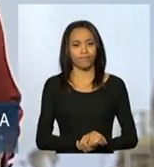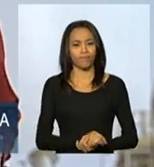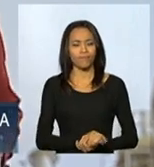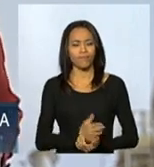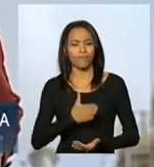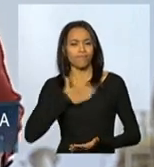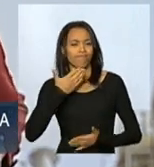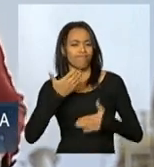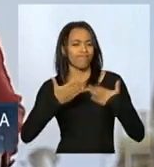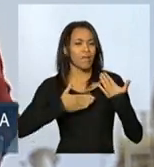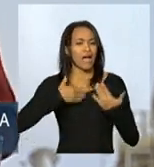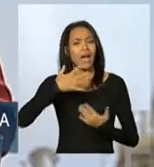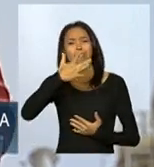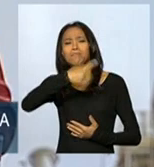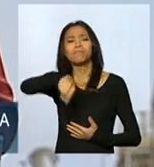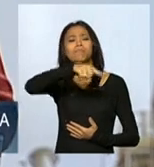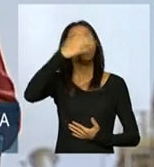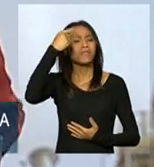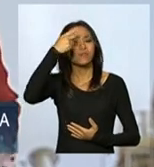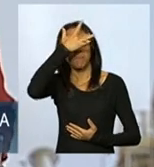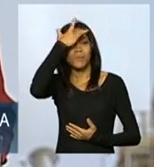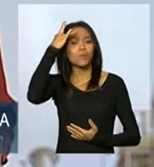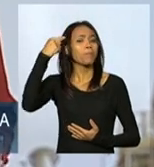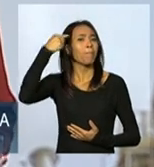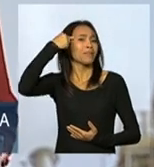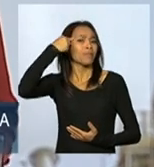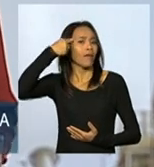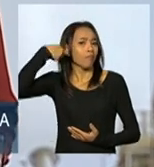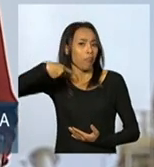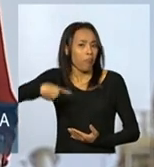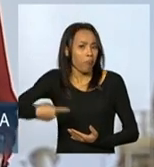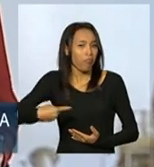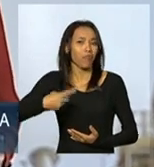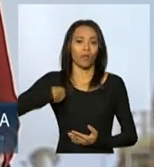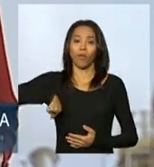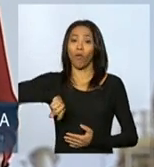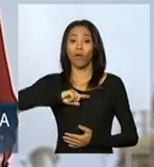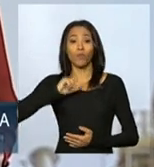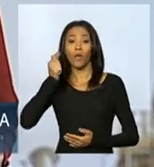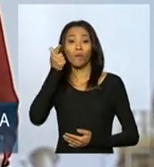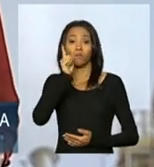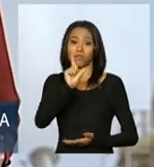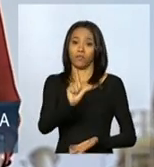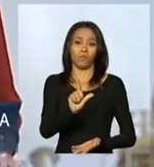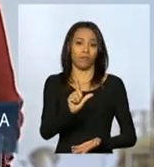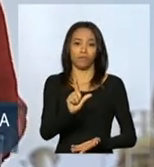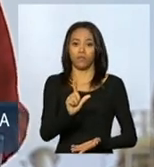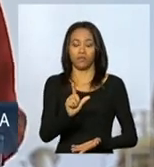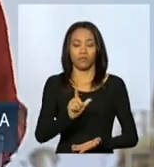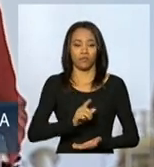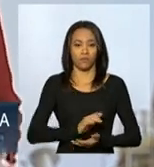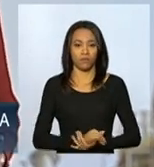um certo pessimismo no ar, que nós não íamos conseguir